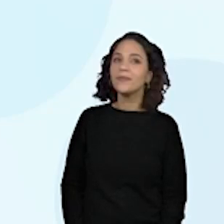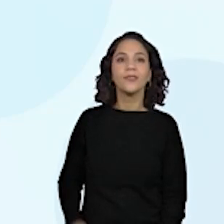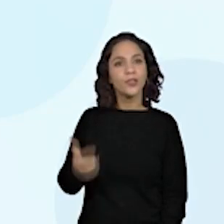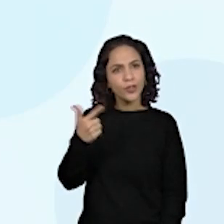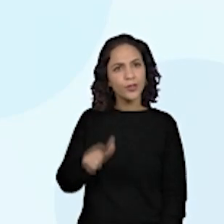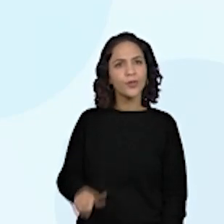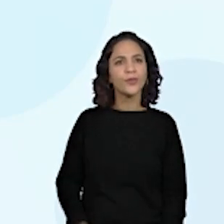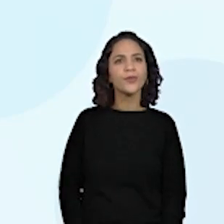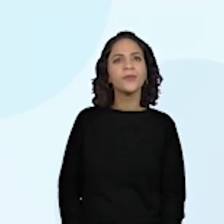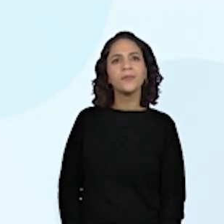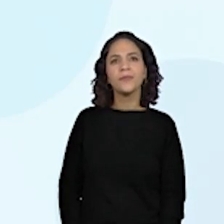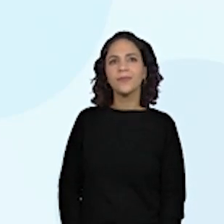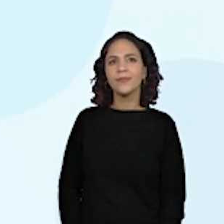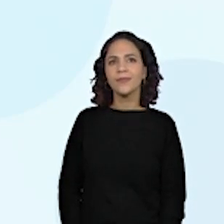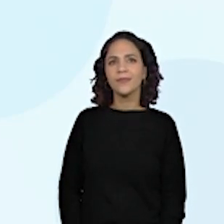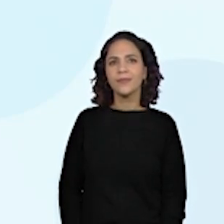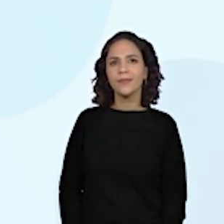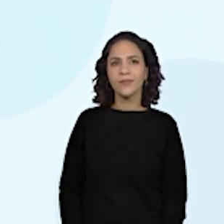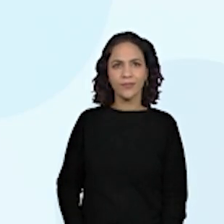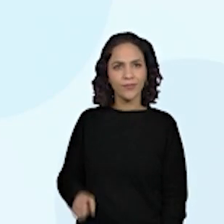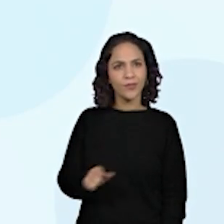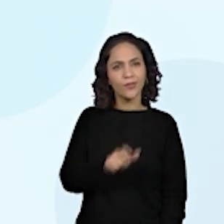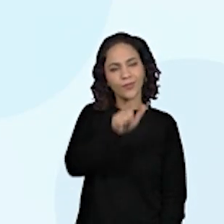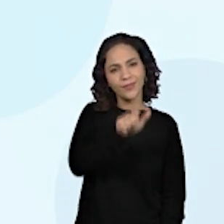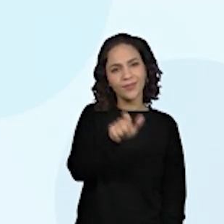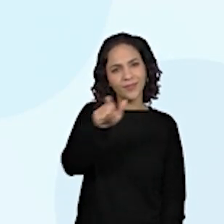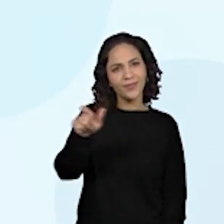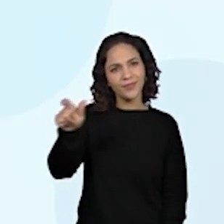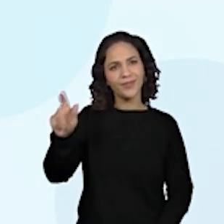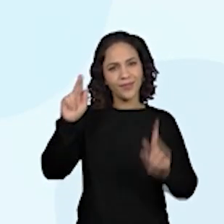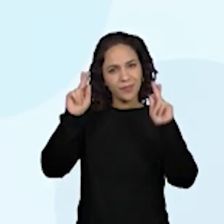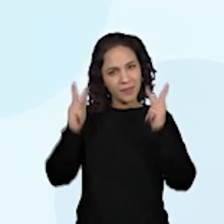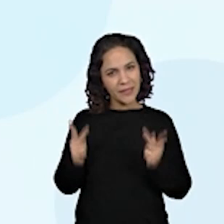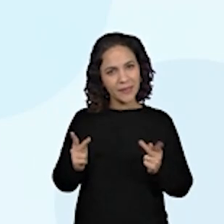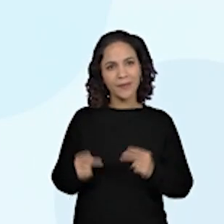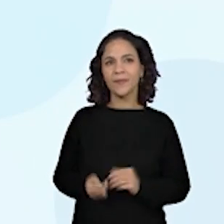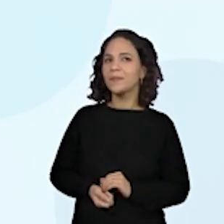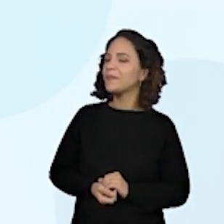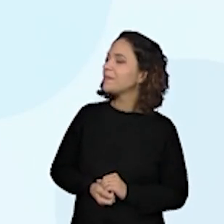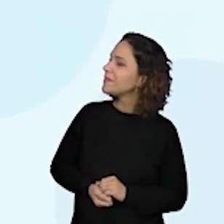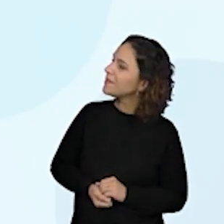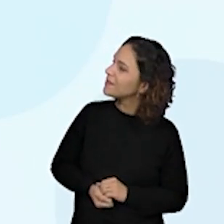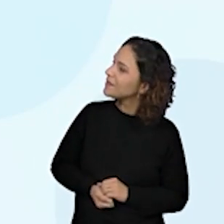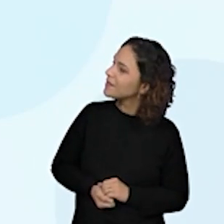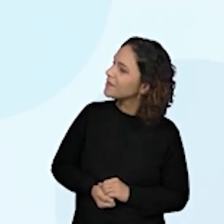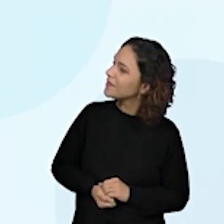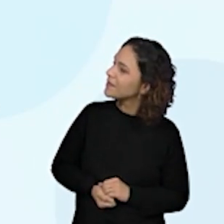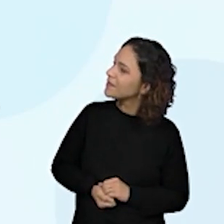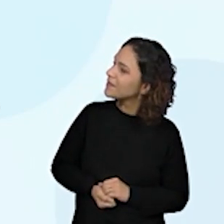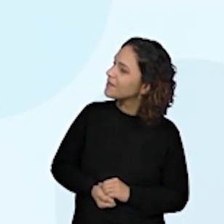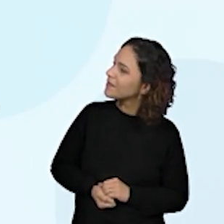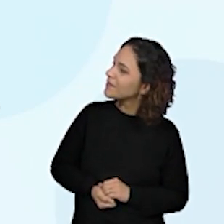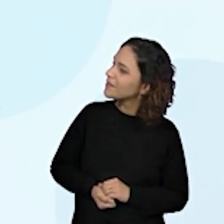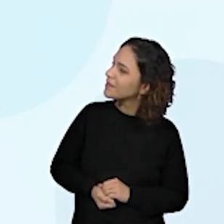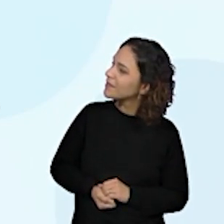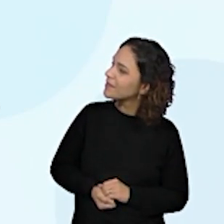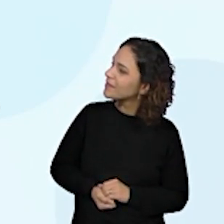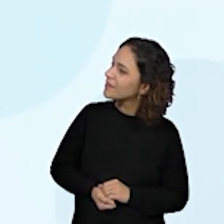Novamente, atenção. Figuras humanas se movendo,